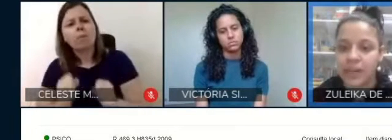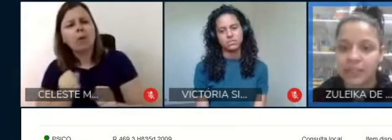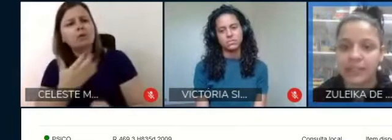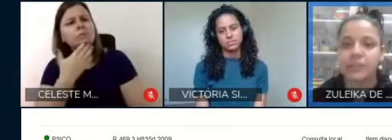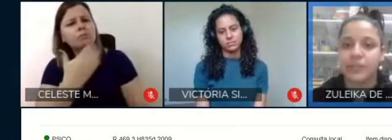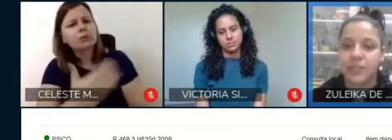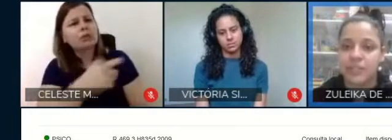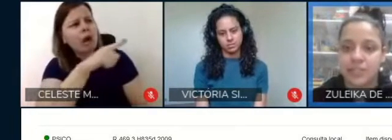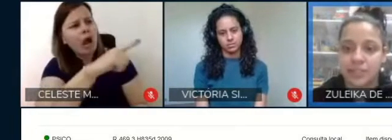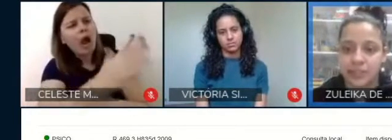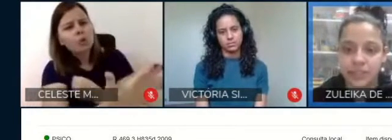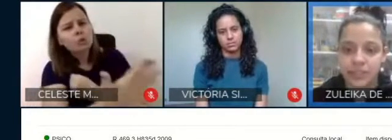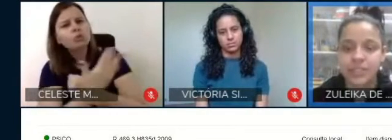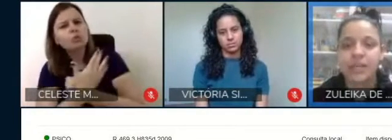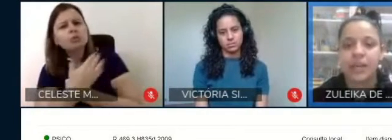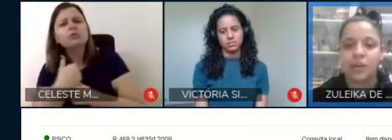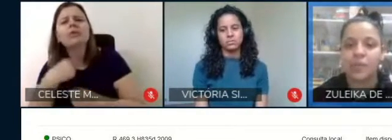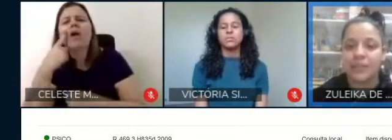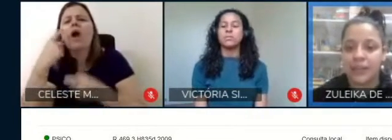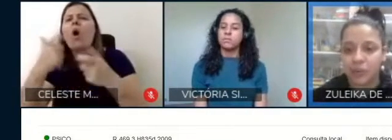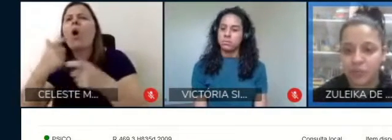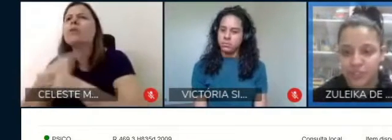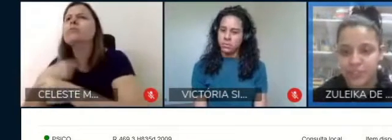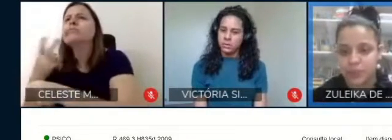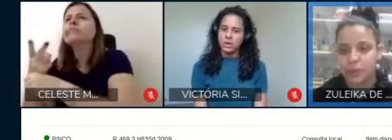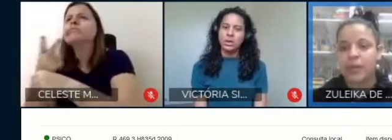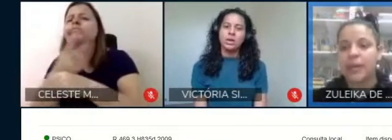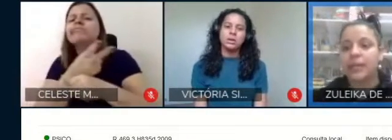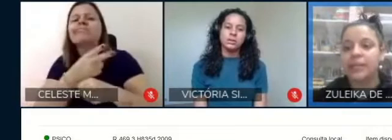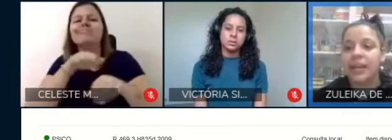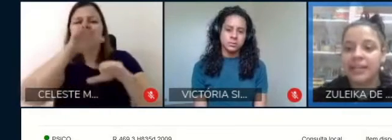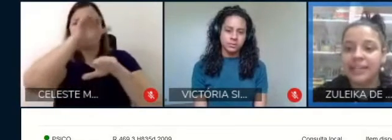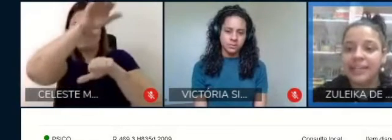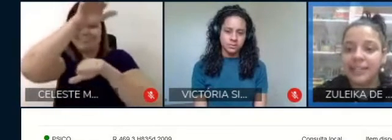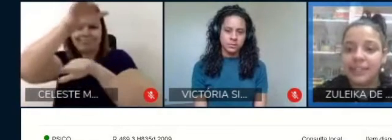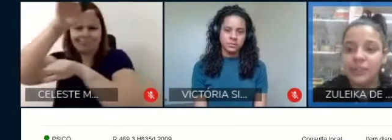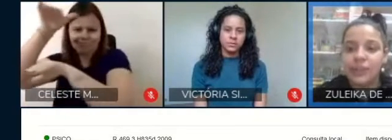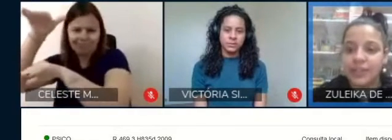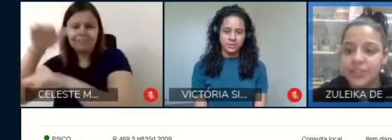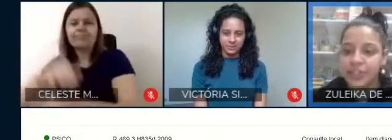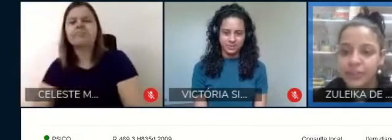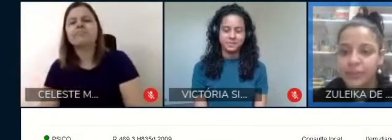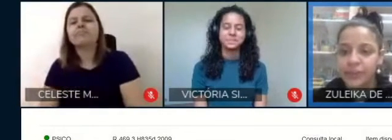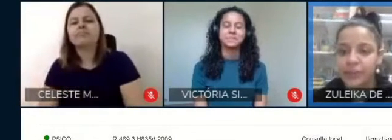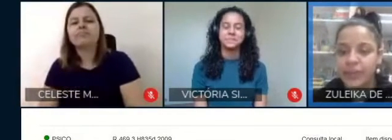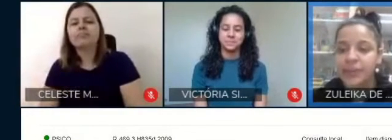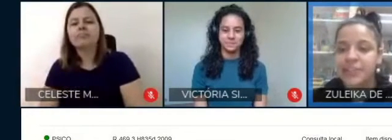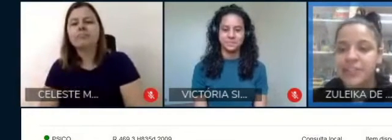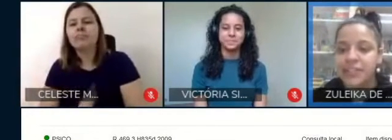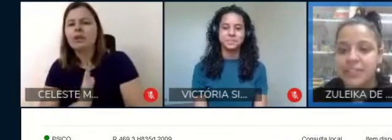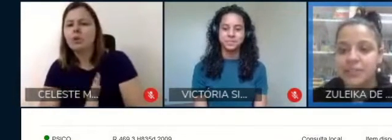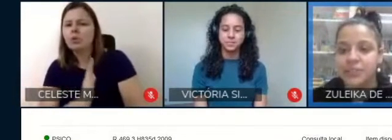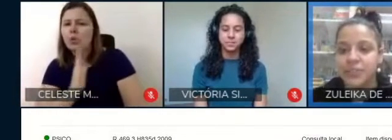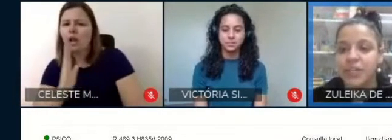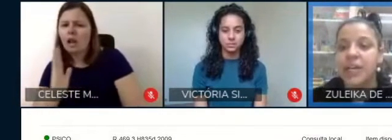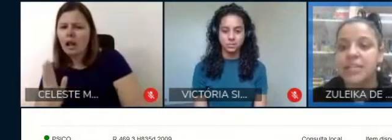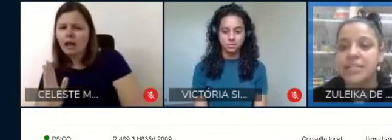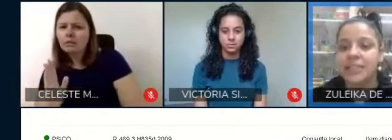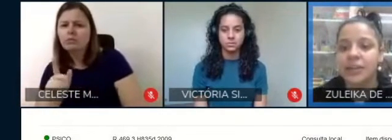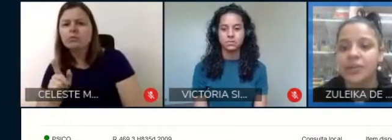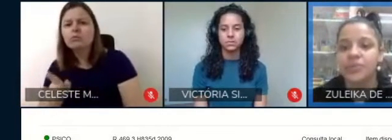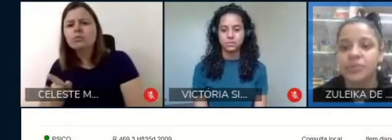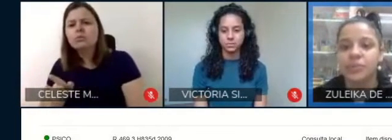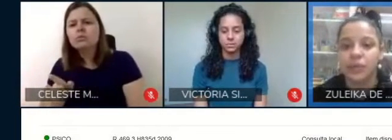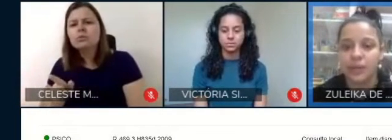esse auxílio para encontrar dentro das estantes o material físico. E aqui do ladinho eu tenho a indicação